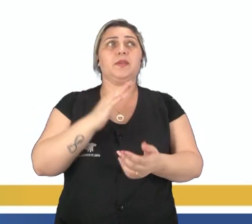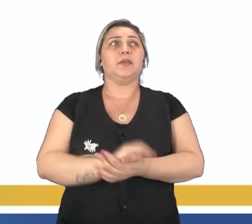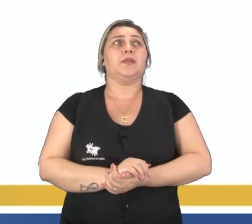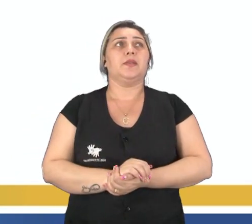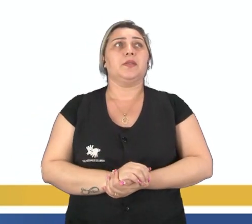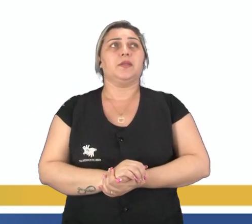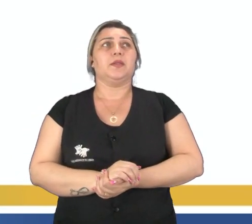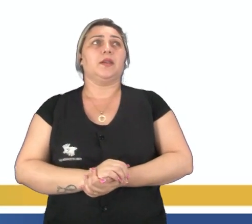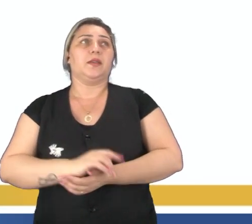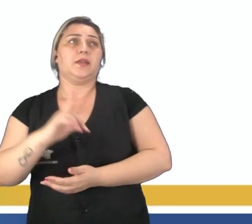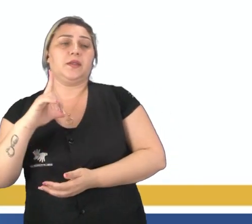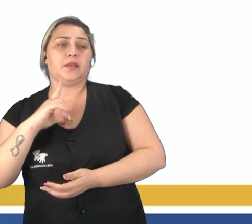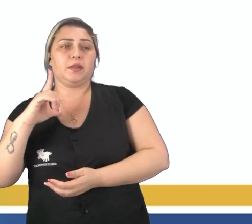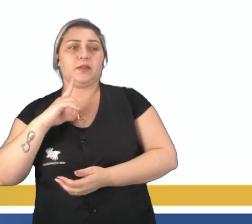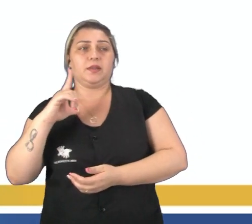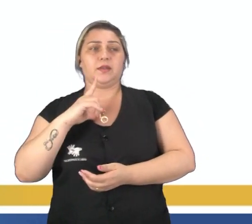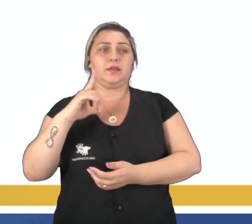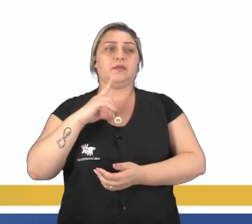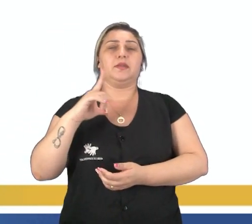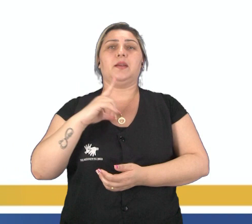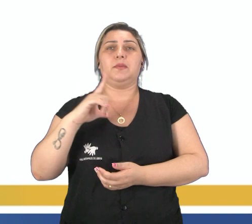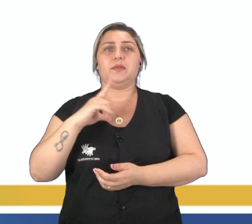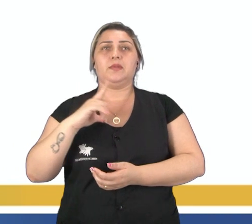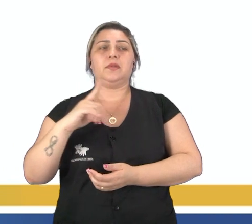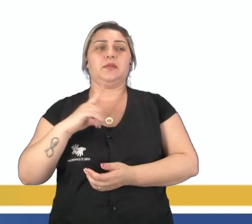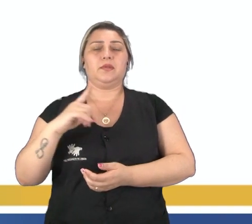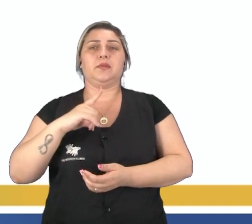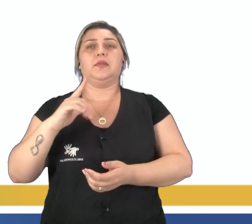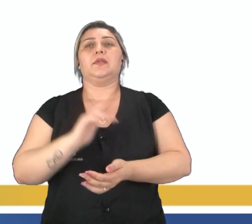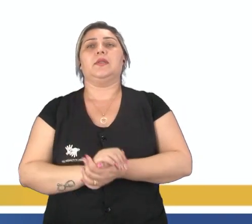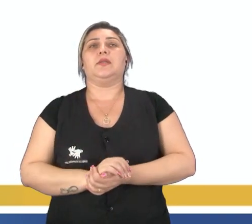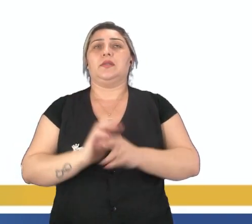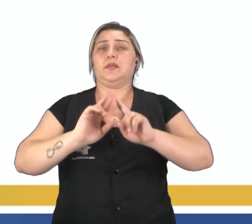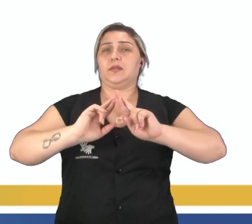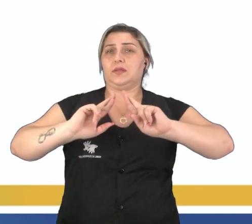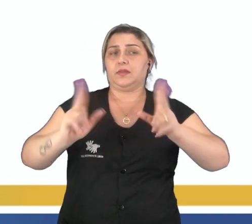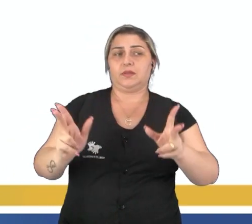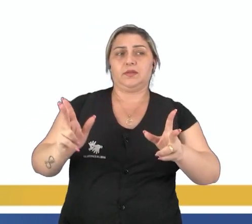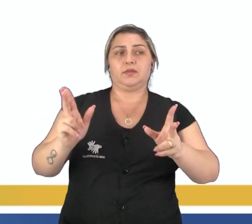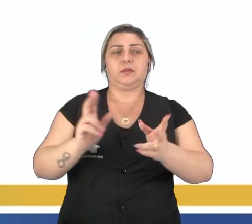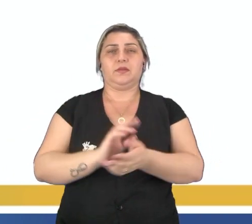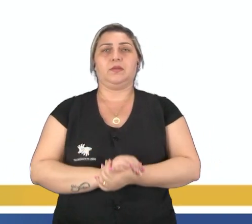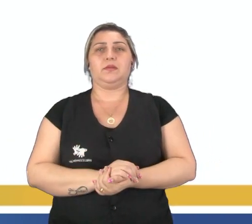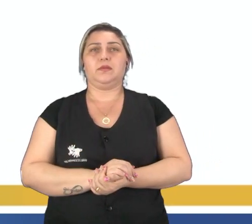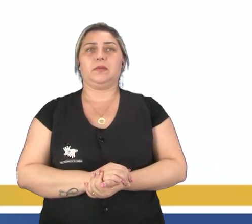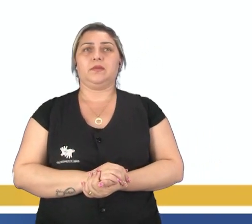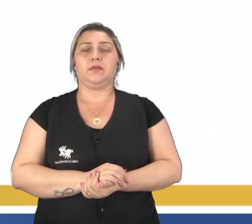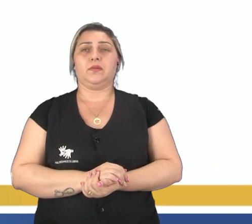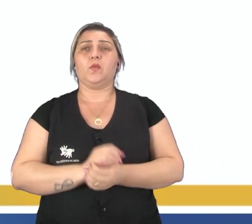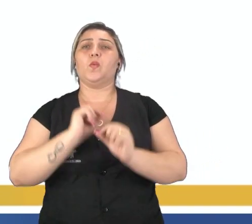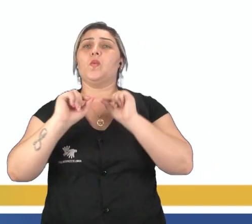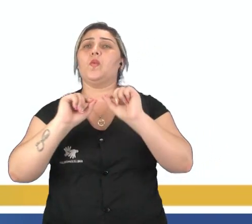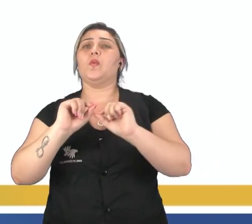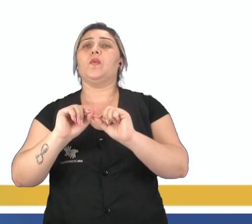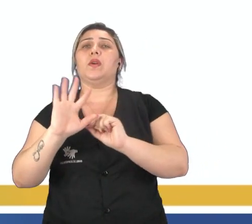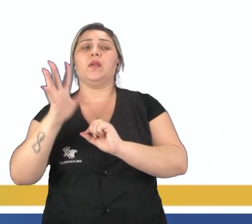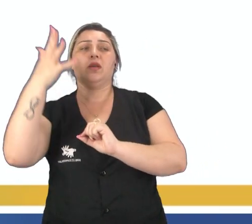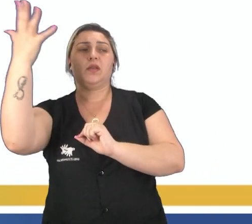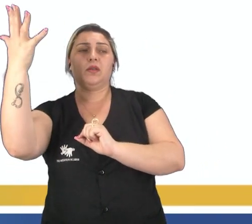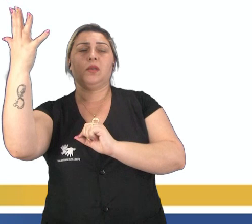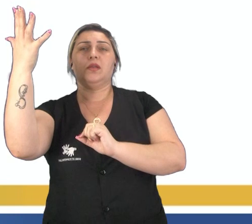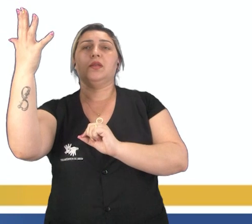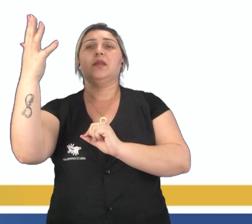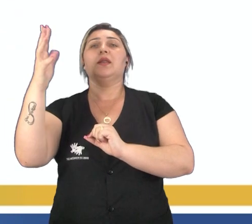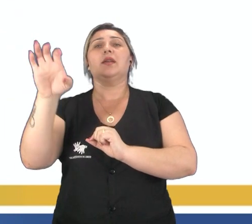apesar, né, deles terem essa similaridade toda, vamos só diferenciar um pouquinho também um do outro. No sistema endócrino, o que vai acontecer?